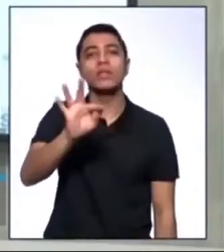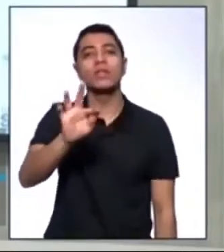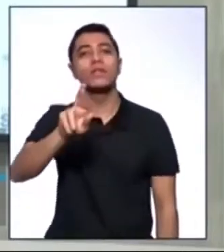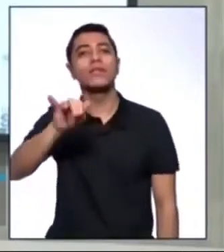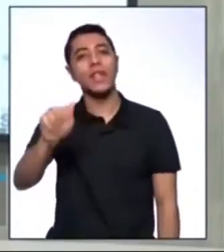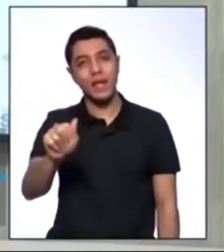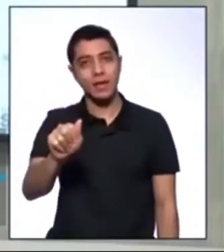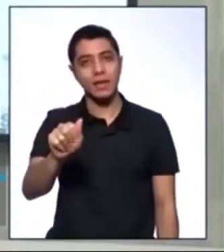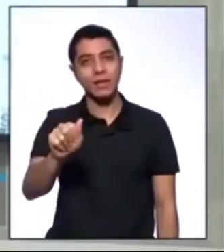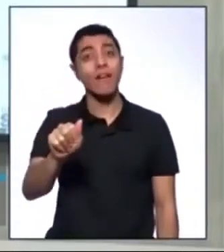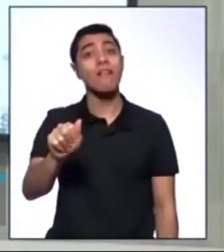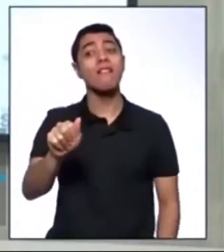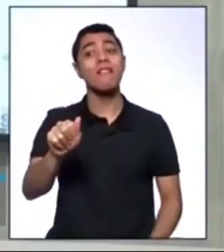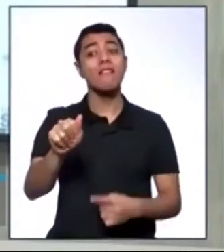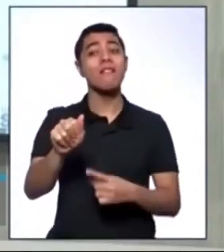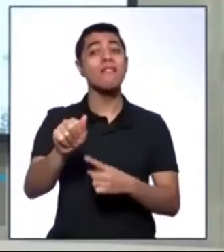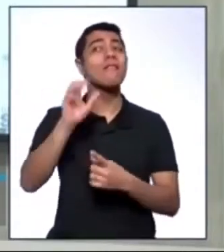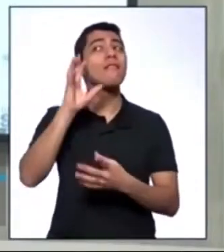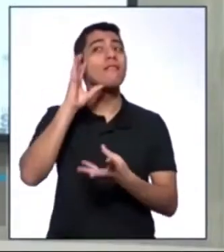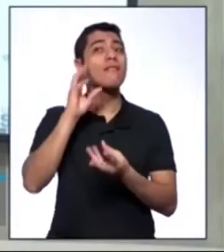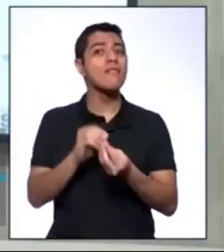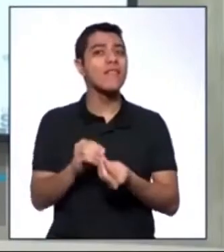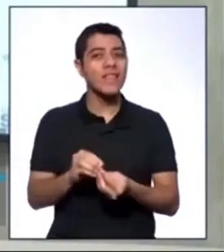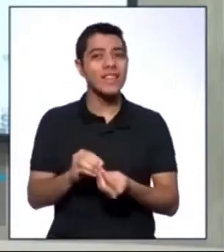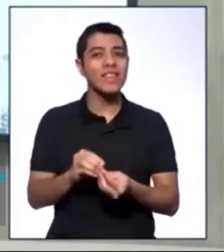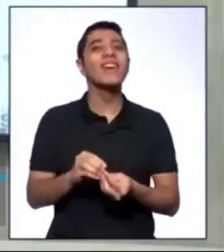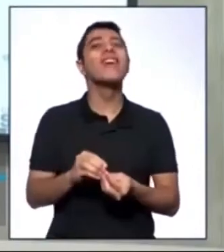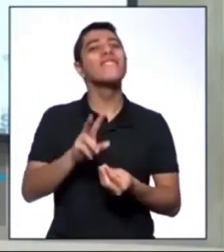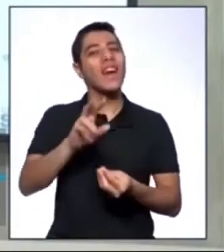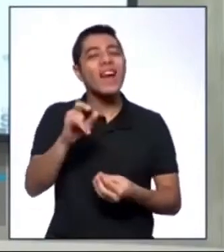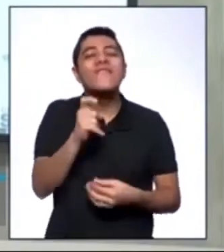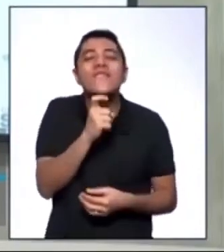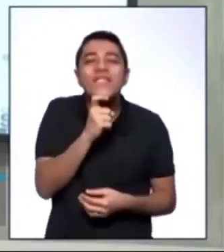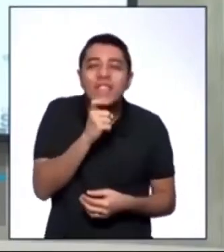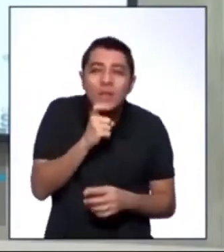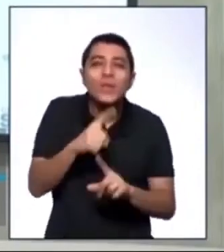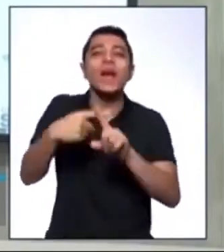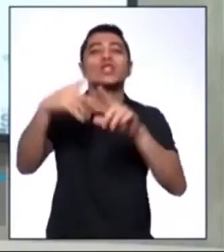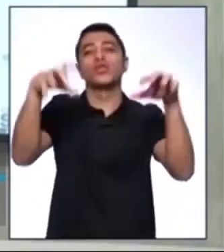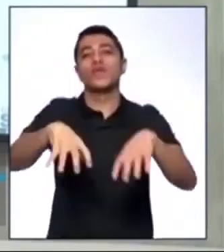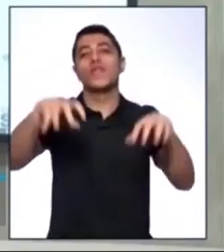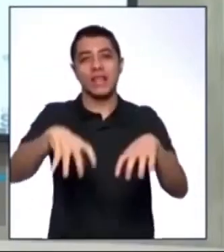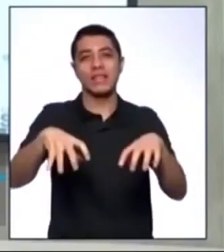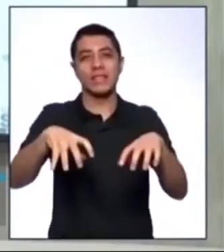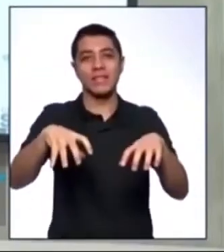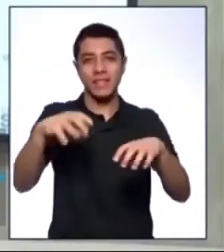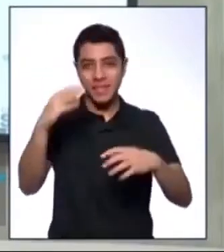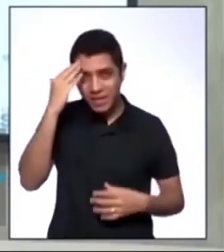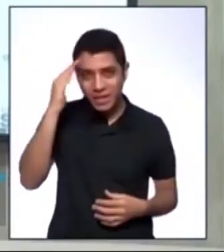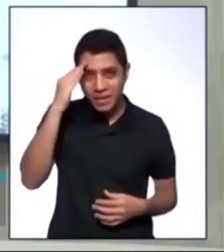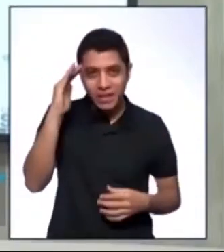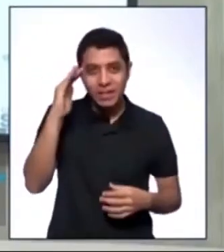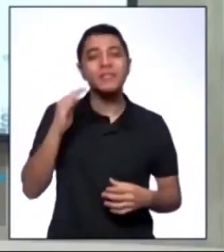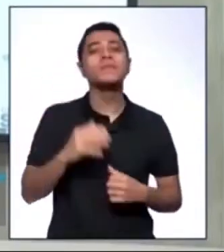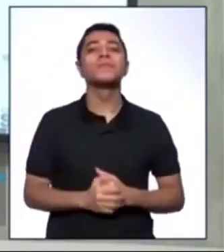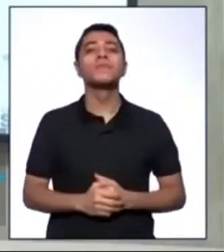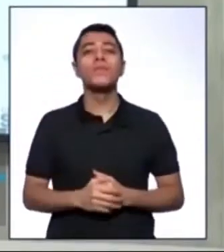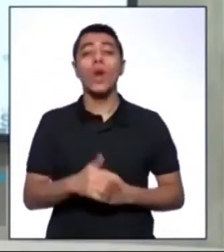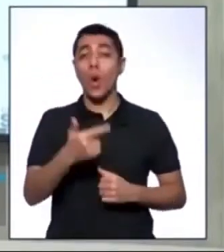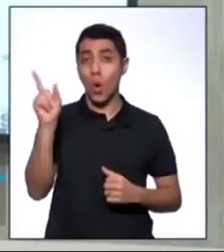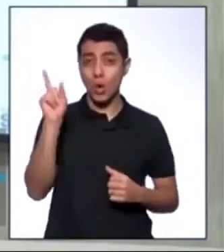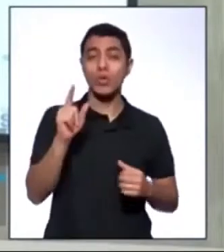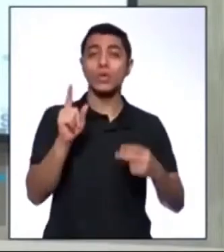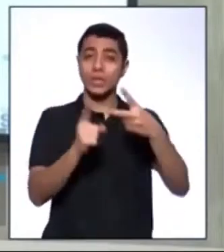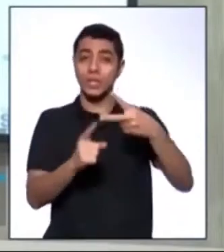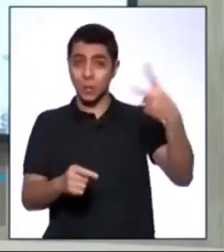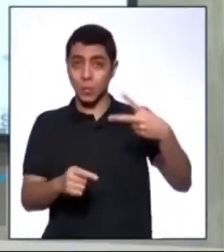que uma frente fria se aproxima da sua cidade, espere chuva. Existe a chuva orográfica. O que seria a chuva